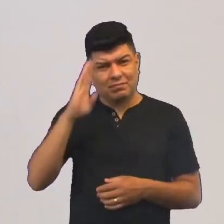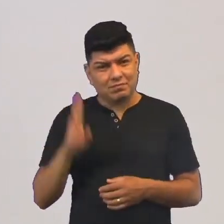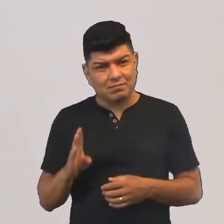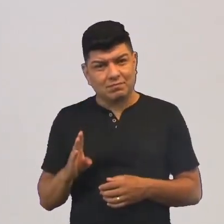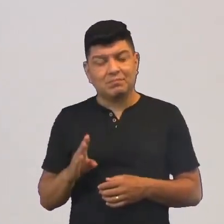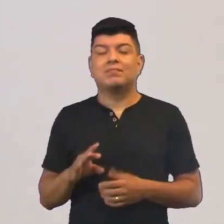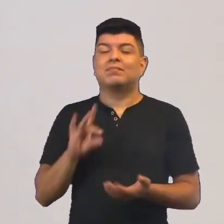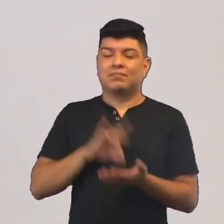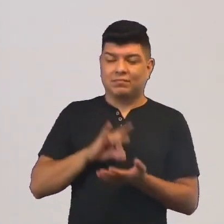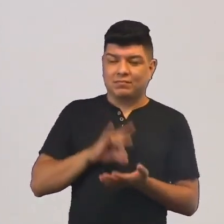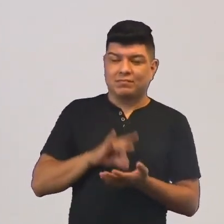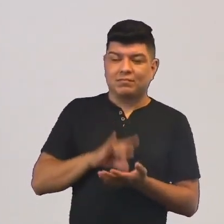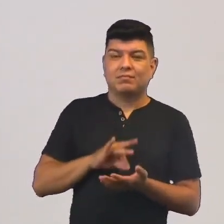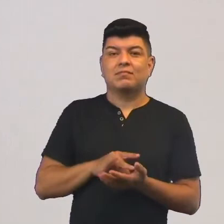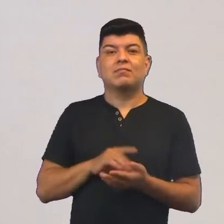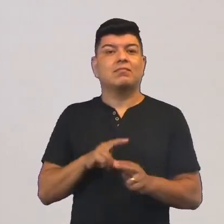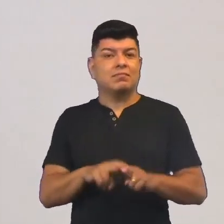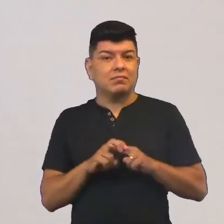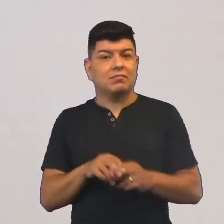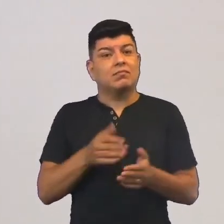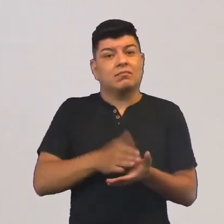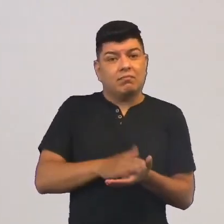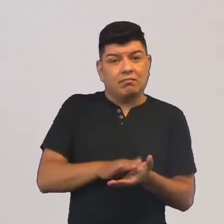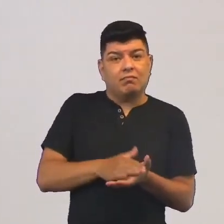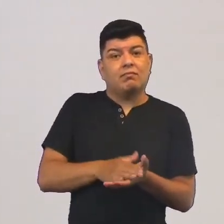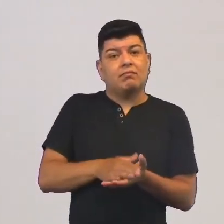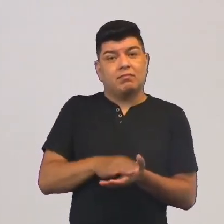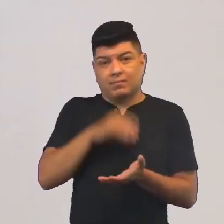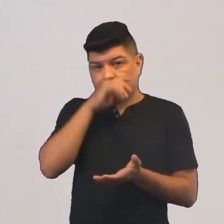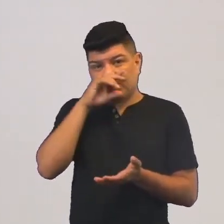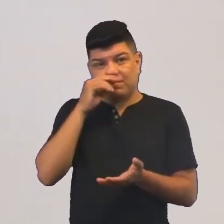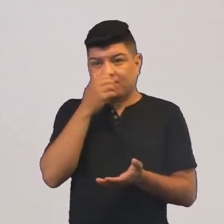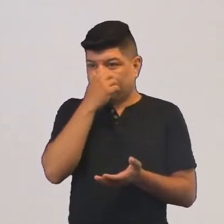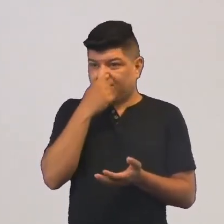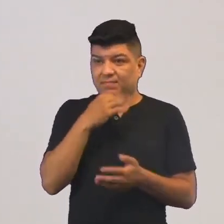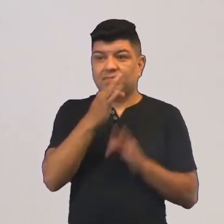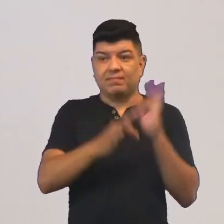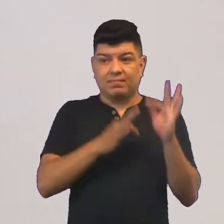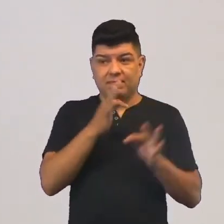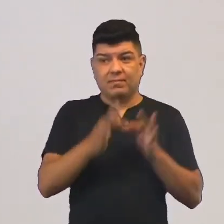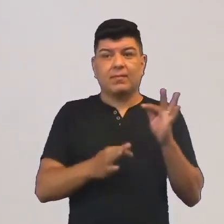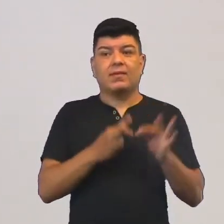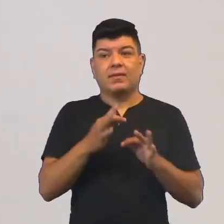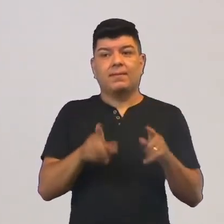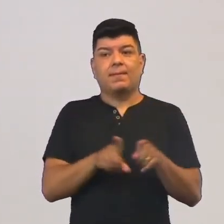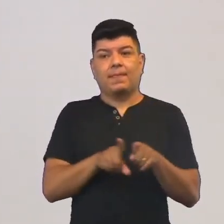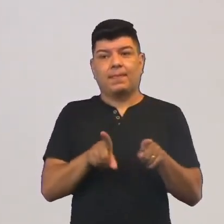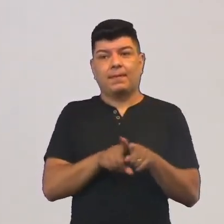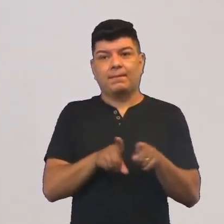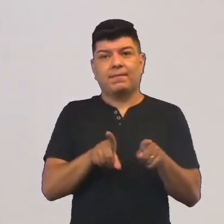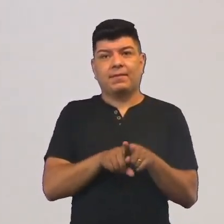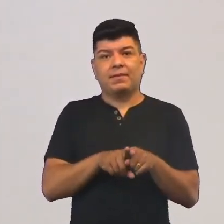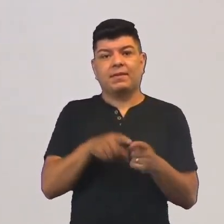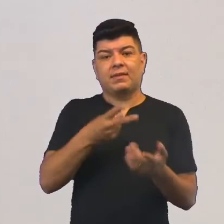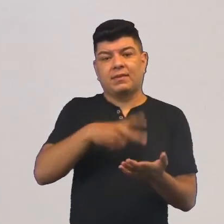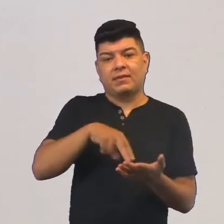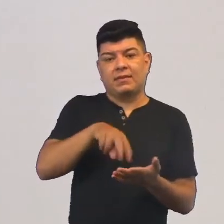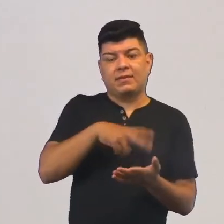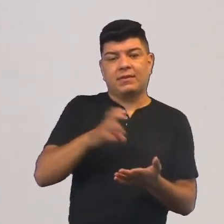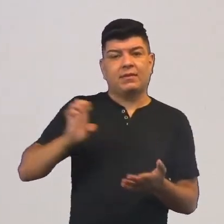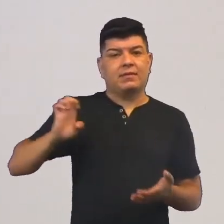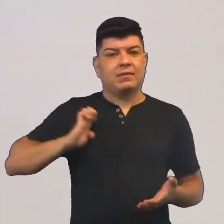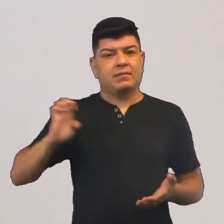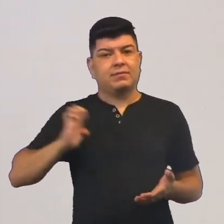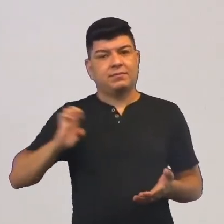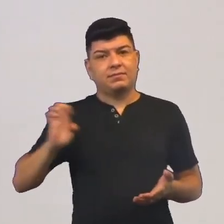Brasil? Isso mesmo. Então, o samba, além de ser uma dança folclórica, ele também é uma dança